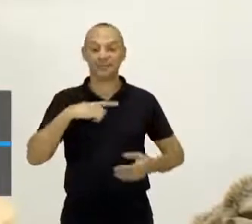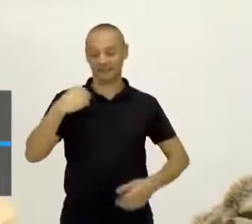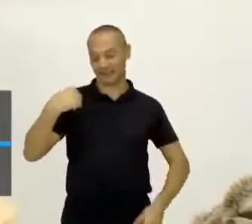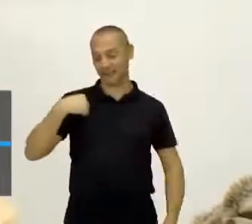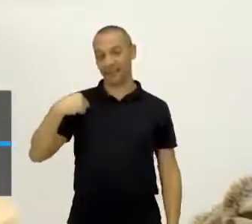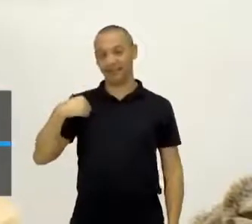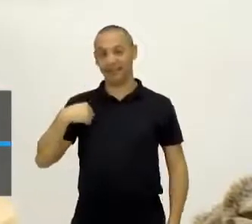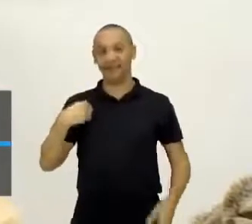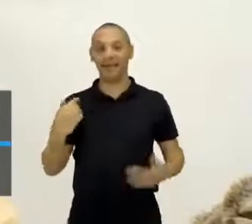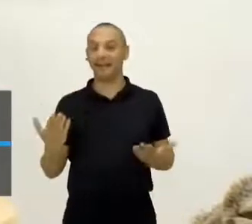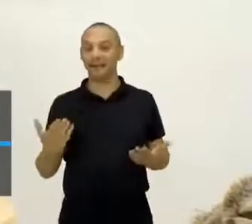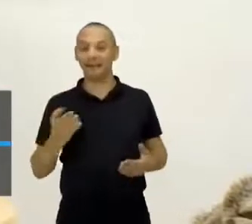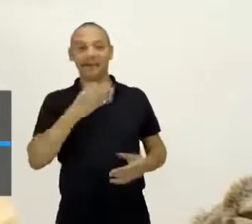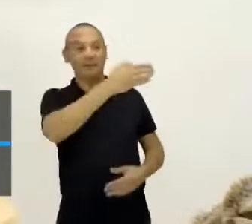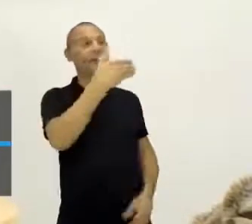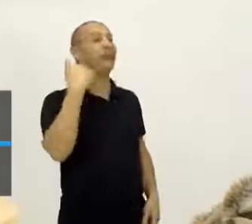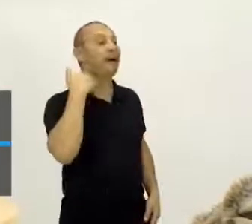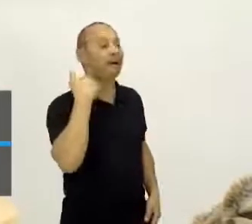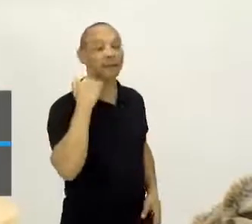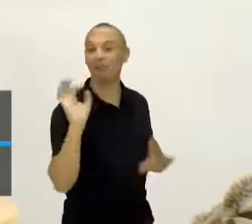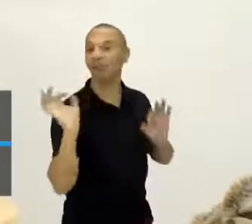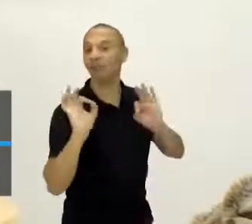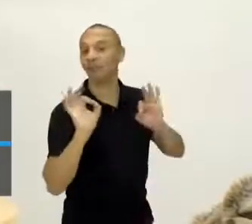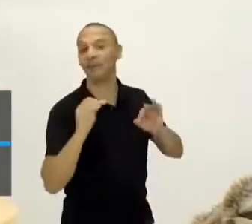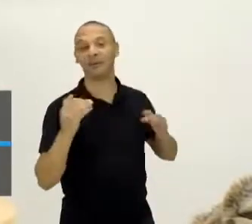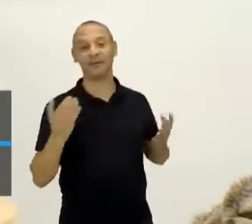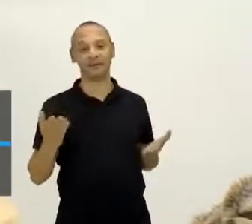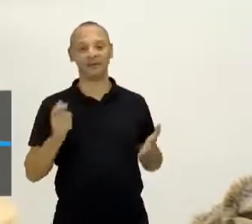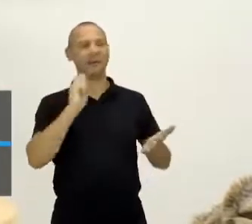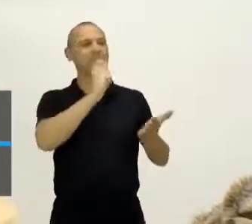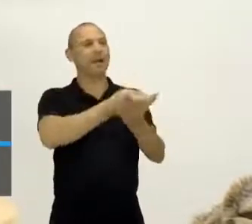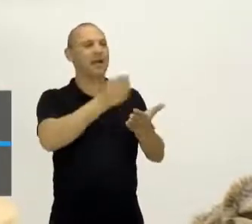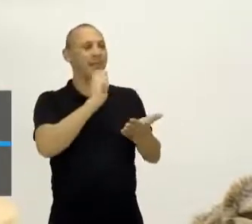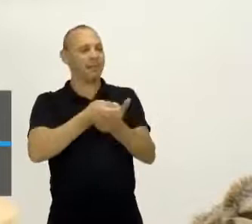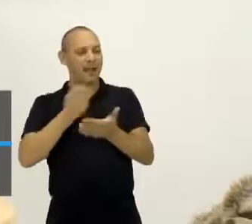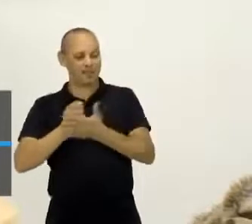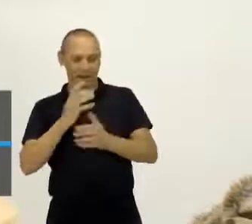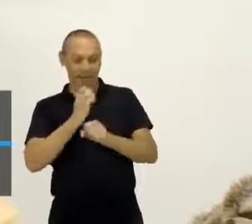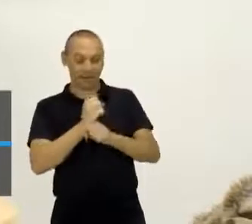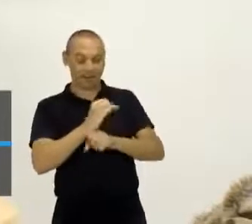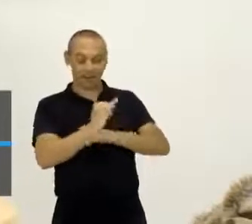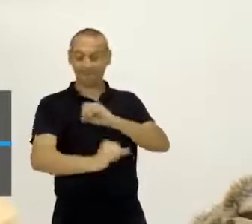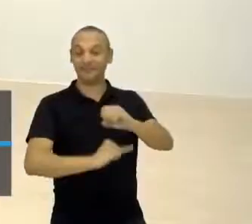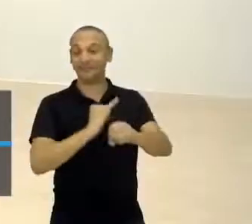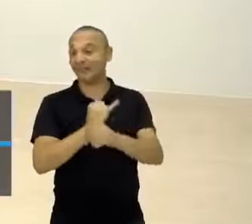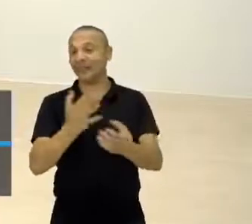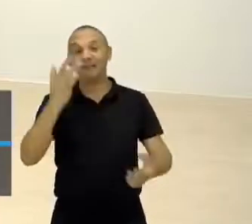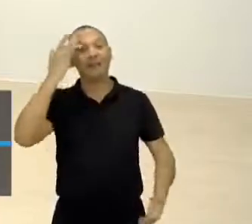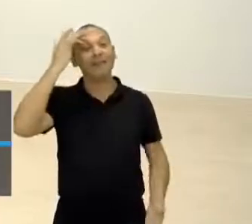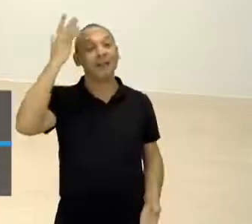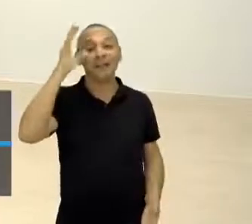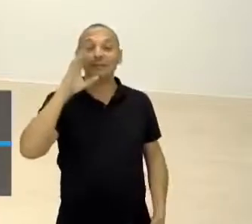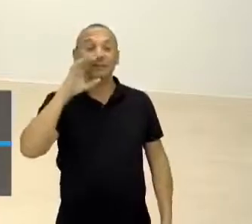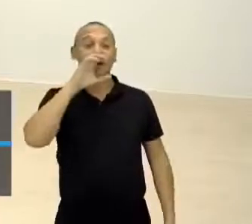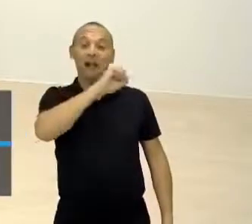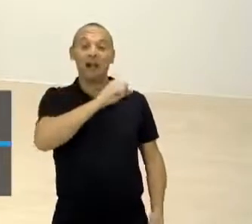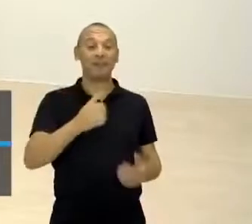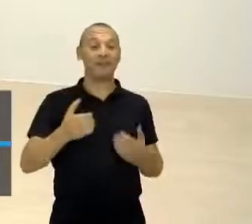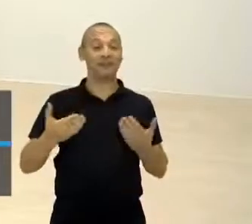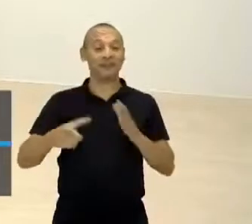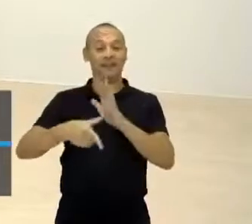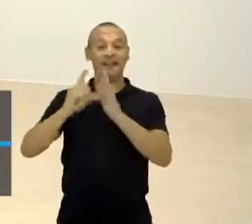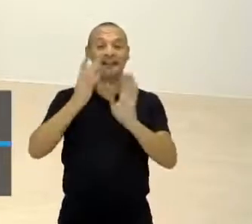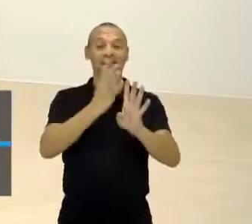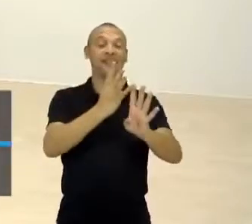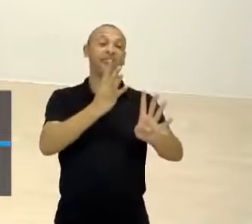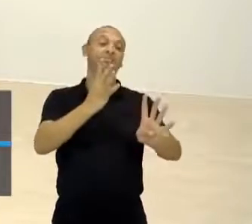exemplo, não vou ao banco mais, né? Eu pago pela internet, é muito mais fácil, muito mais rápido. O tempo que a gente perdia na fila,